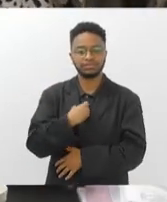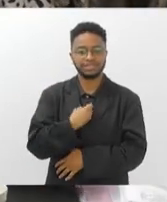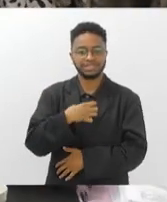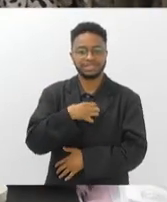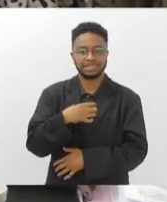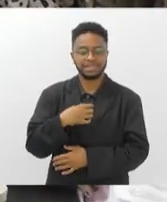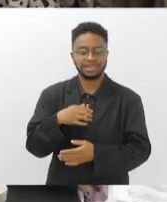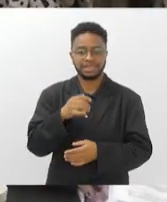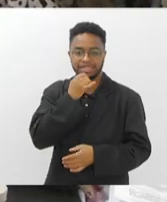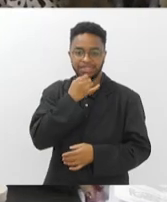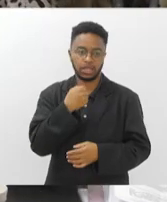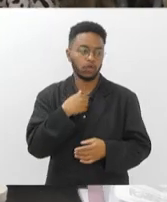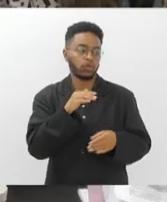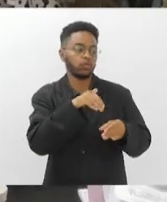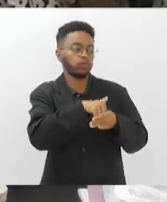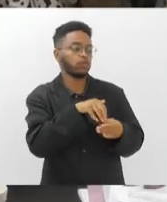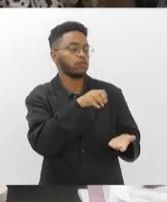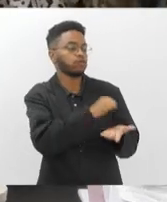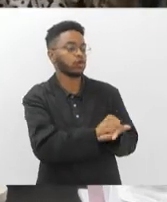voto contra.